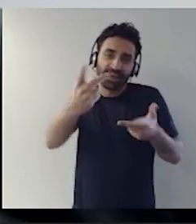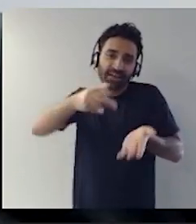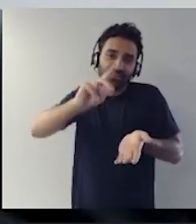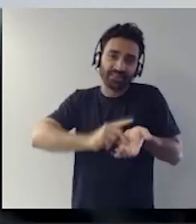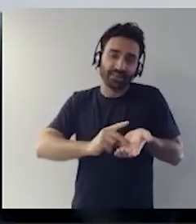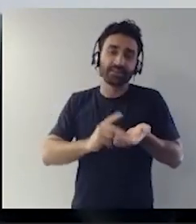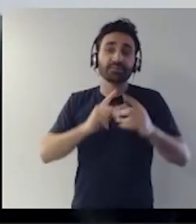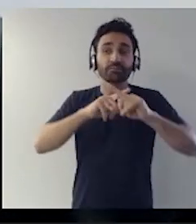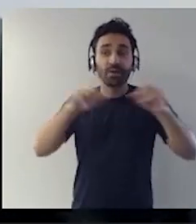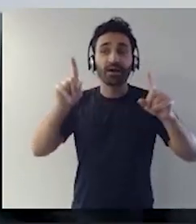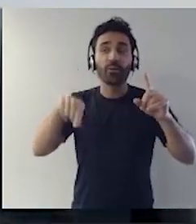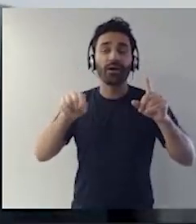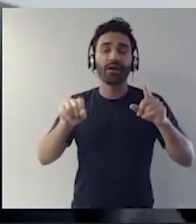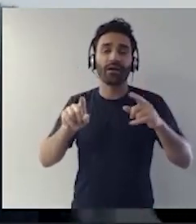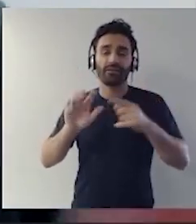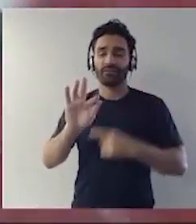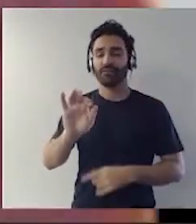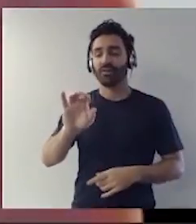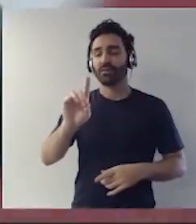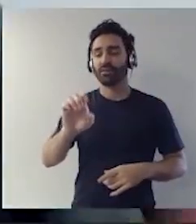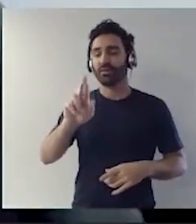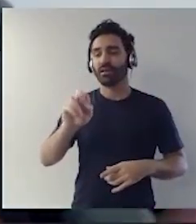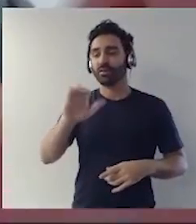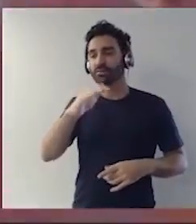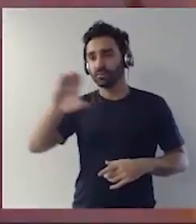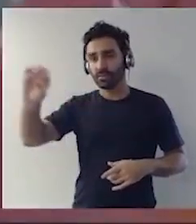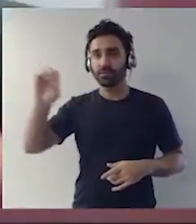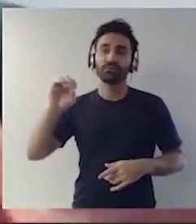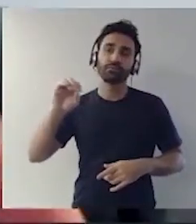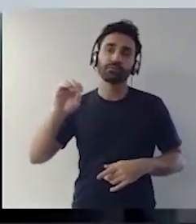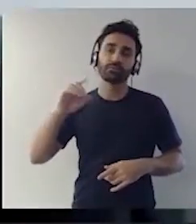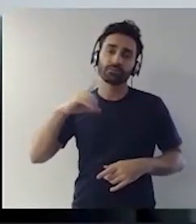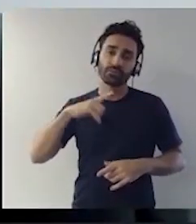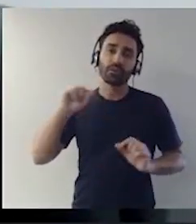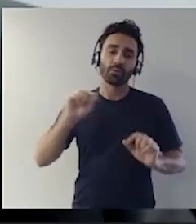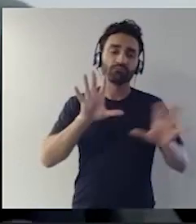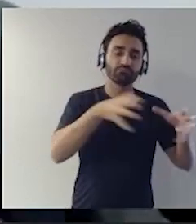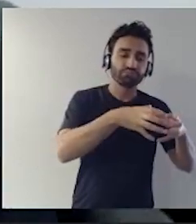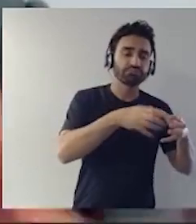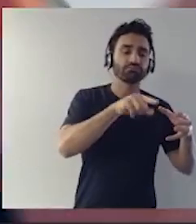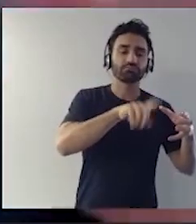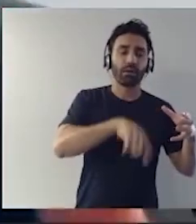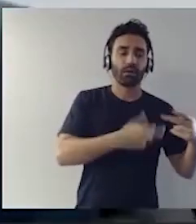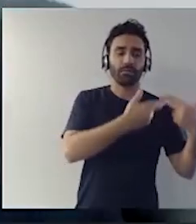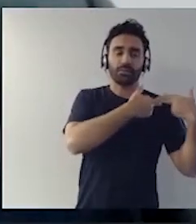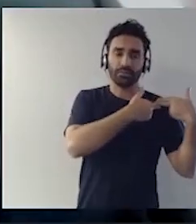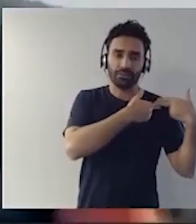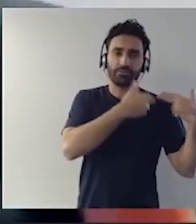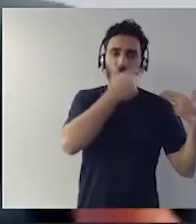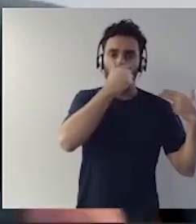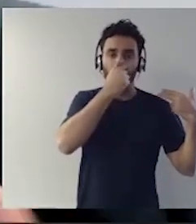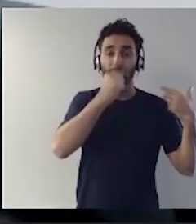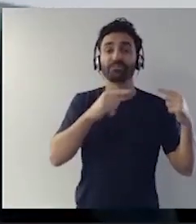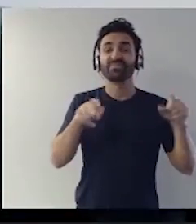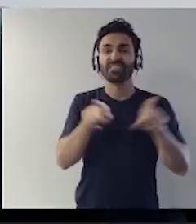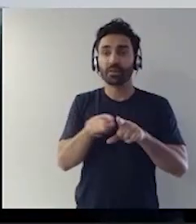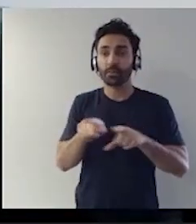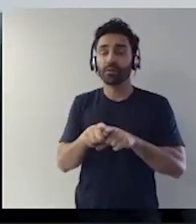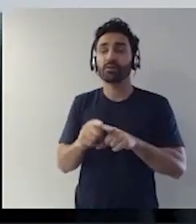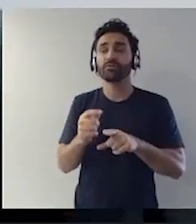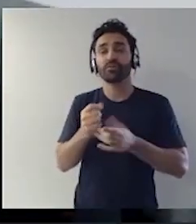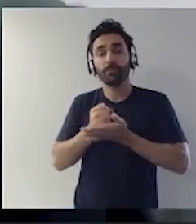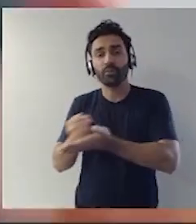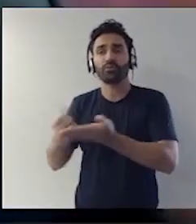honestos, mas é uma federação que trabalha numa dimensão compartimentalizada de obrigações e